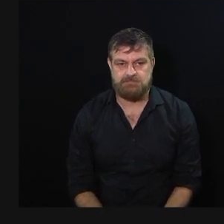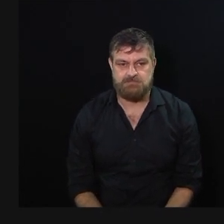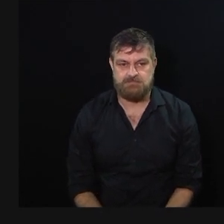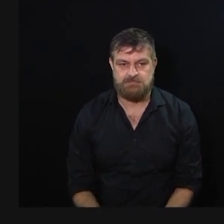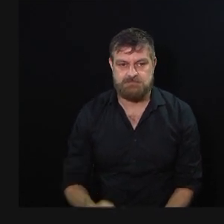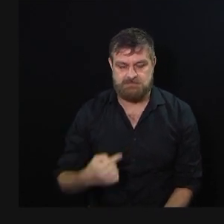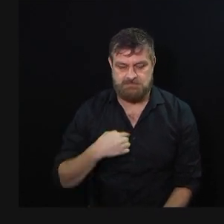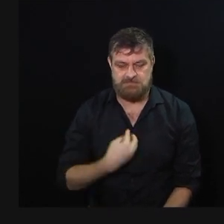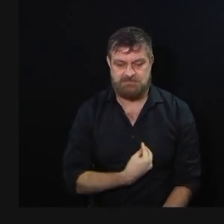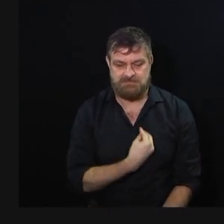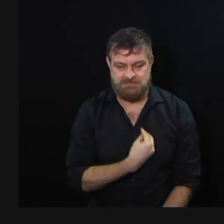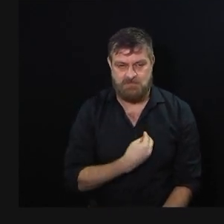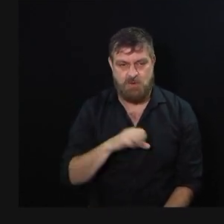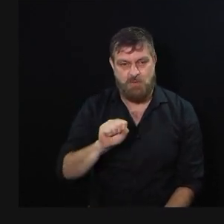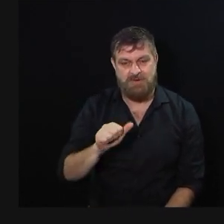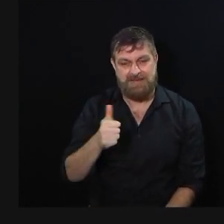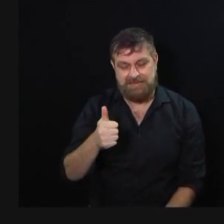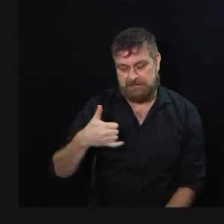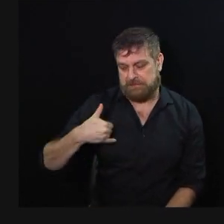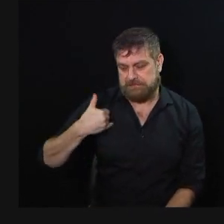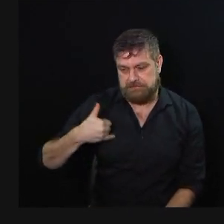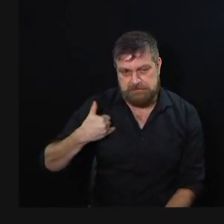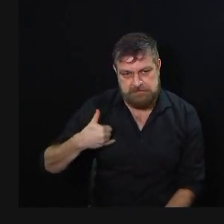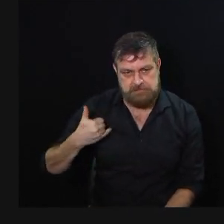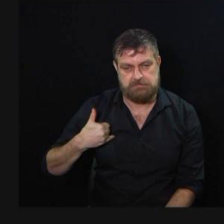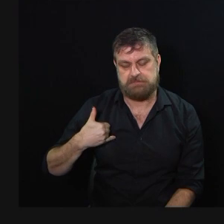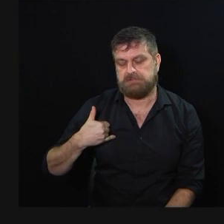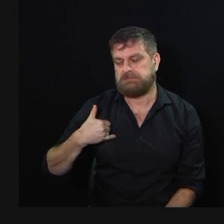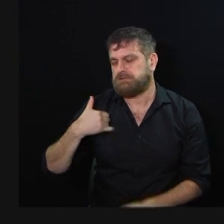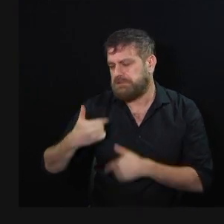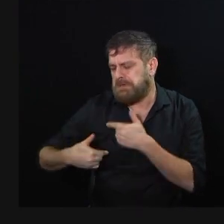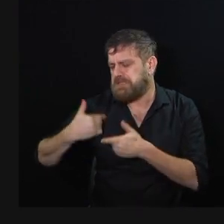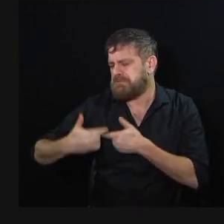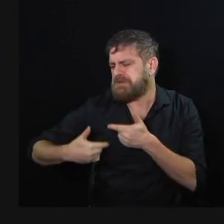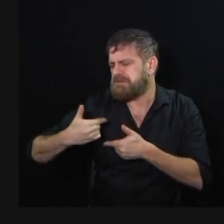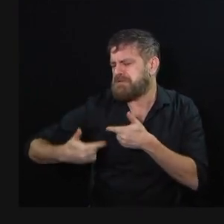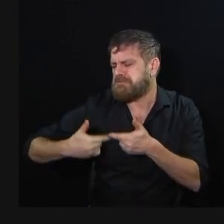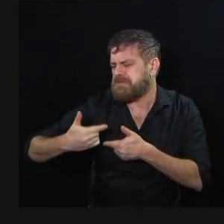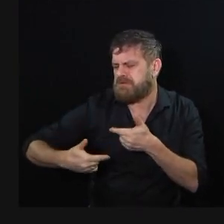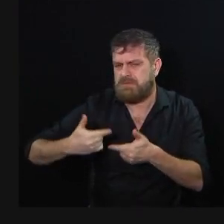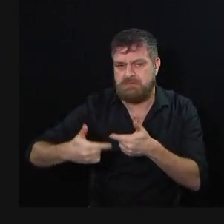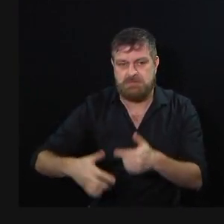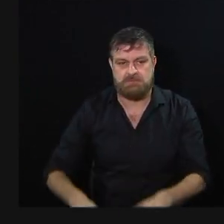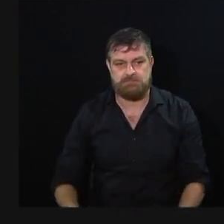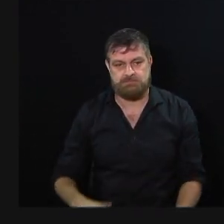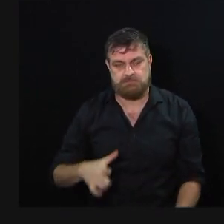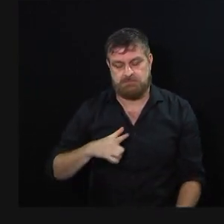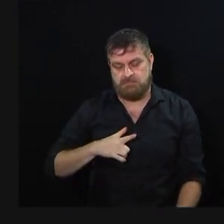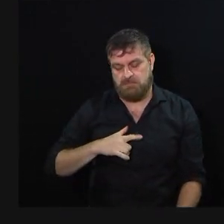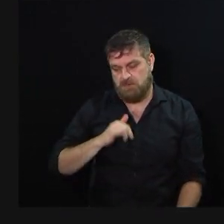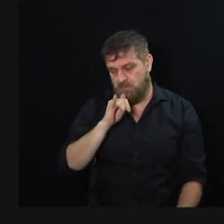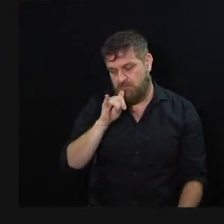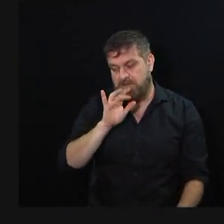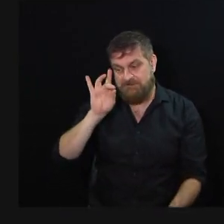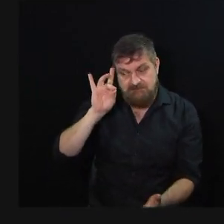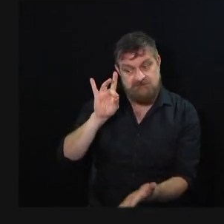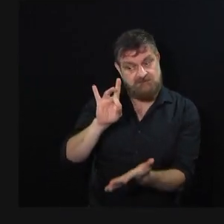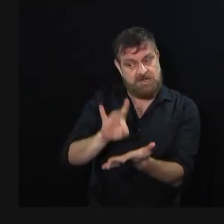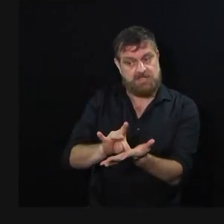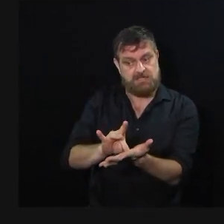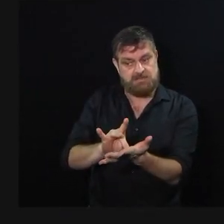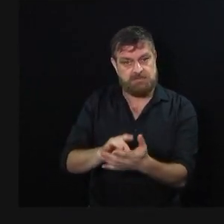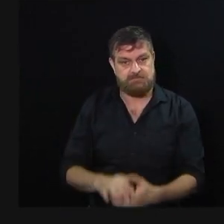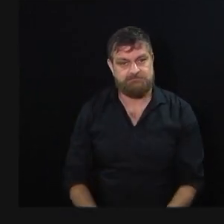dinheiro, sem nada, só trabalhando. Não tá bom? Eu vou ser eu sou sincera com você. Eu não desejo